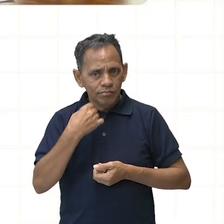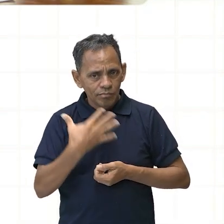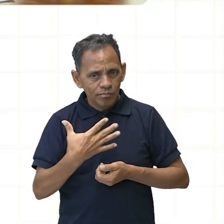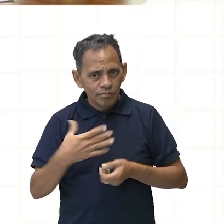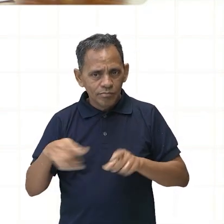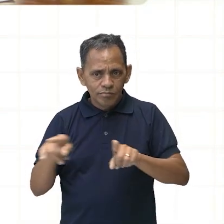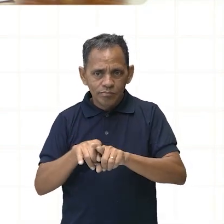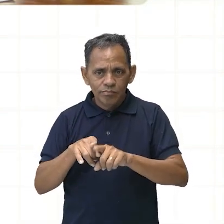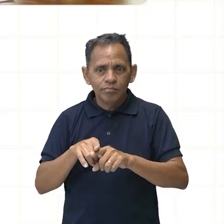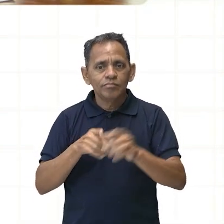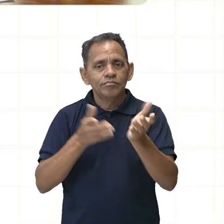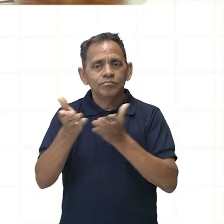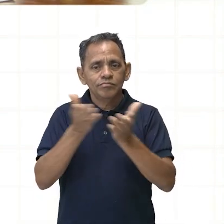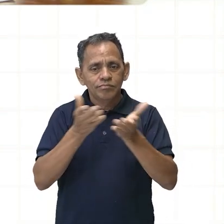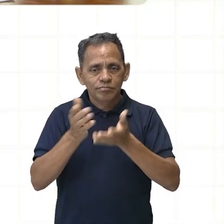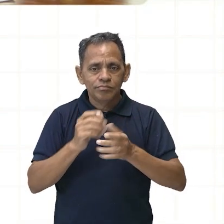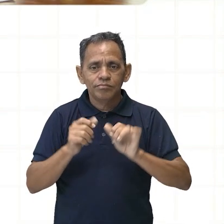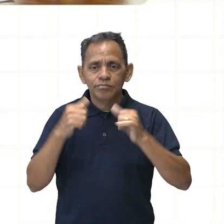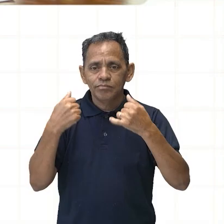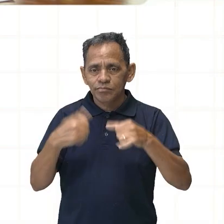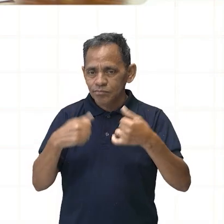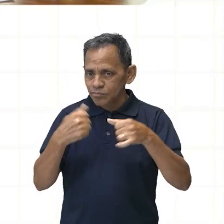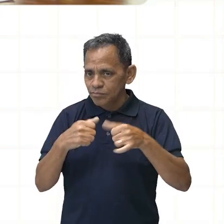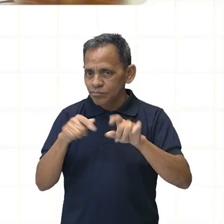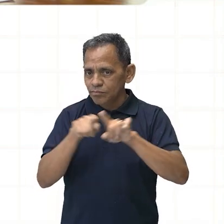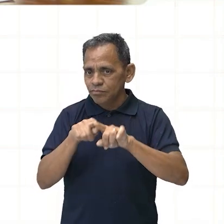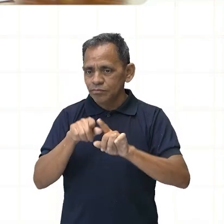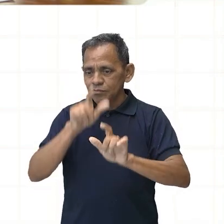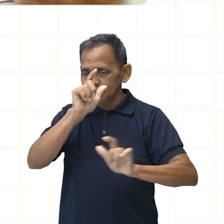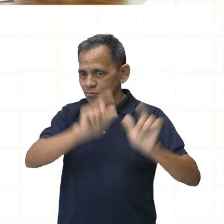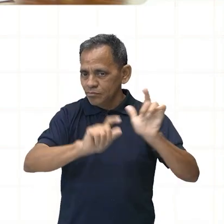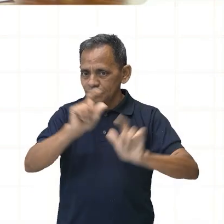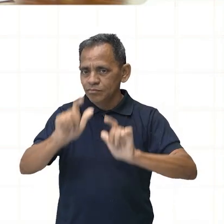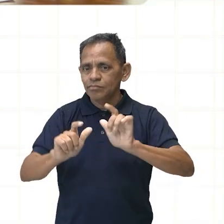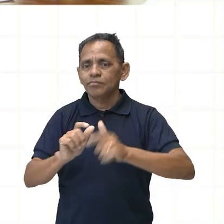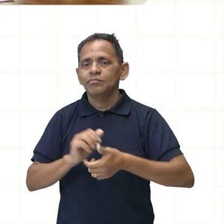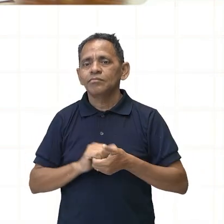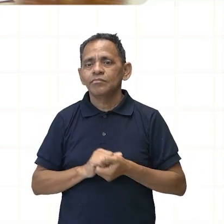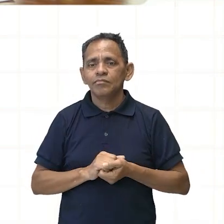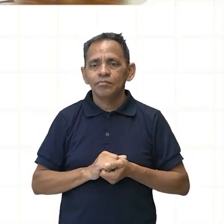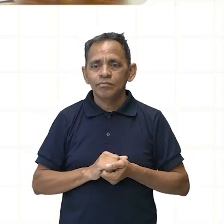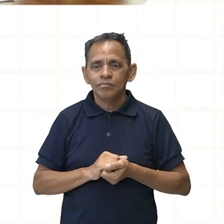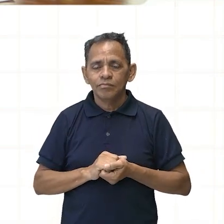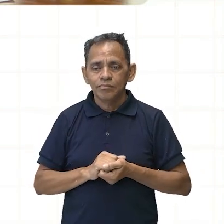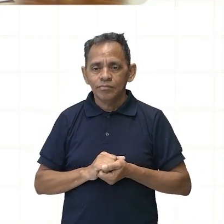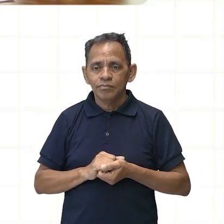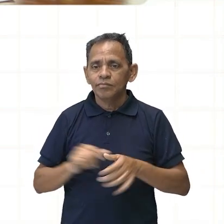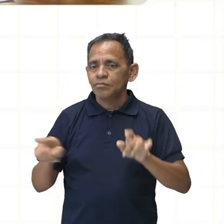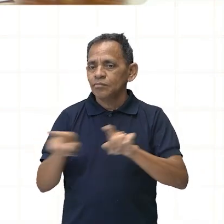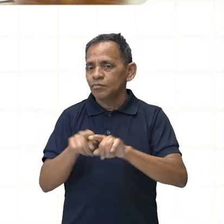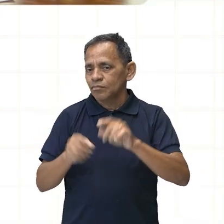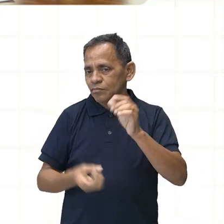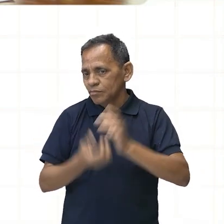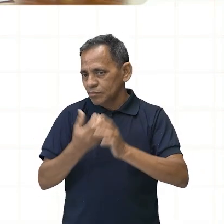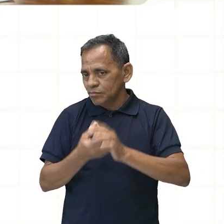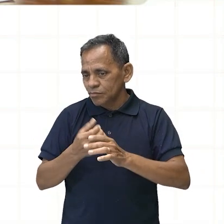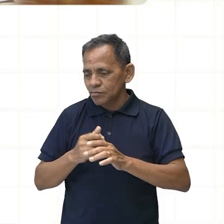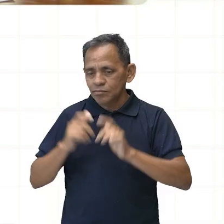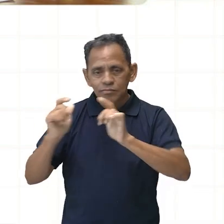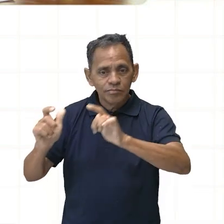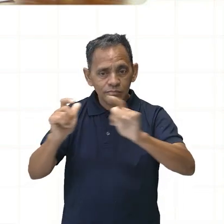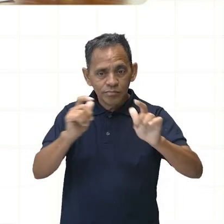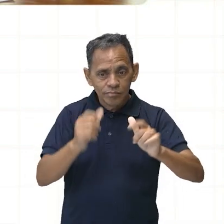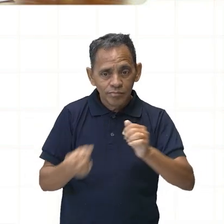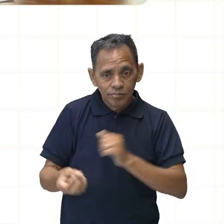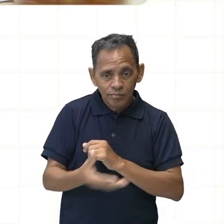para atender às necessidades da população em um determinado momento, né? Invenção de novas modalidades de serviço, novos postos de